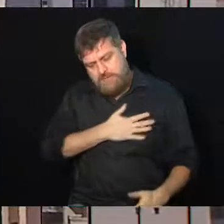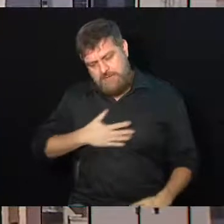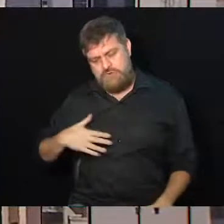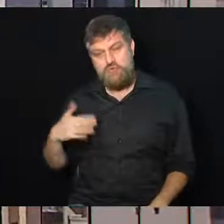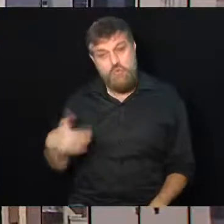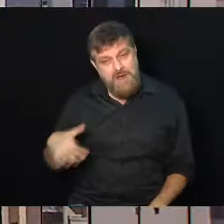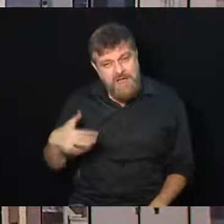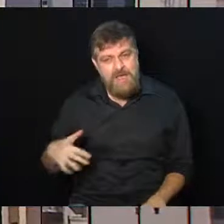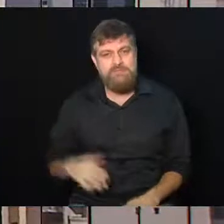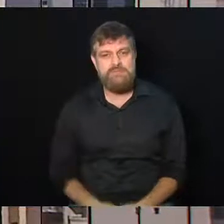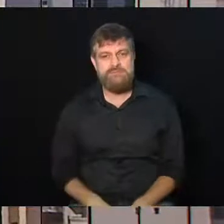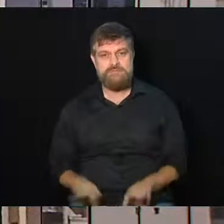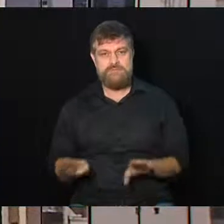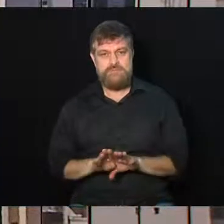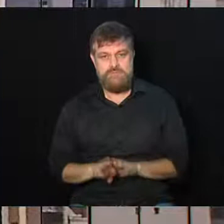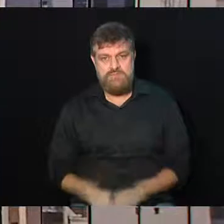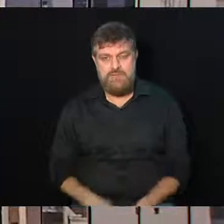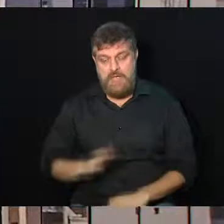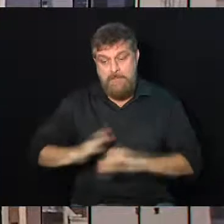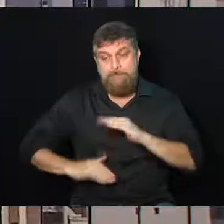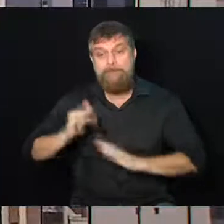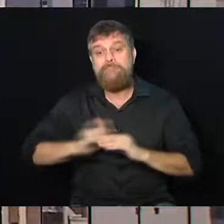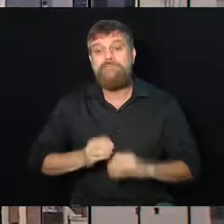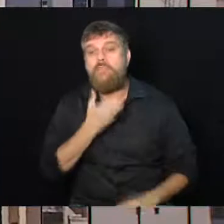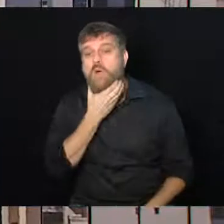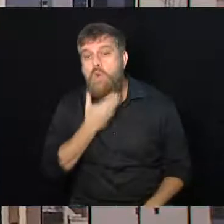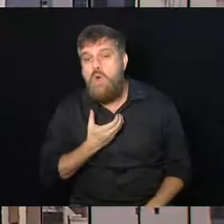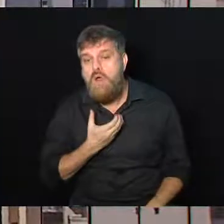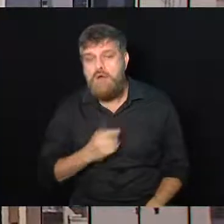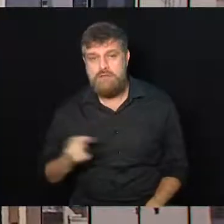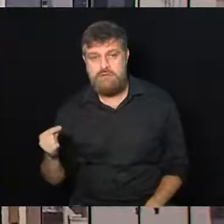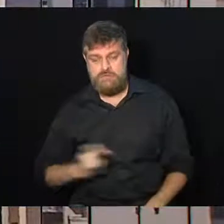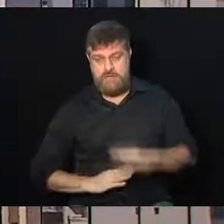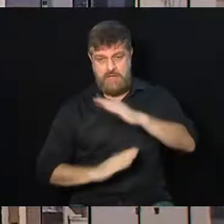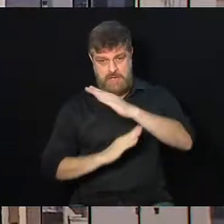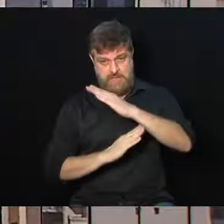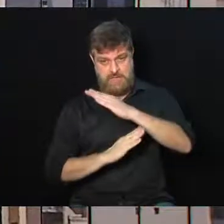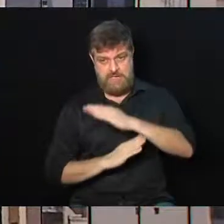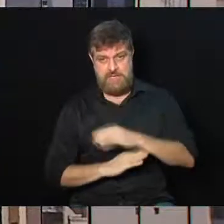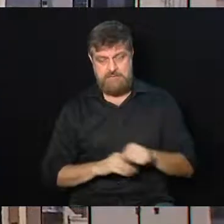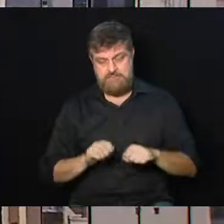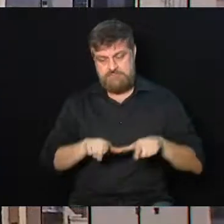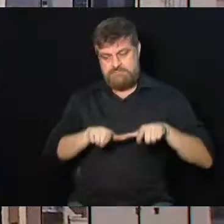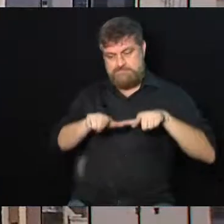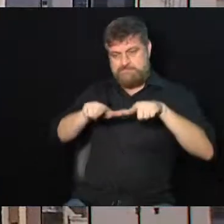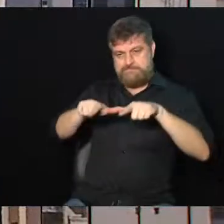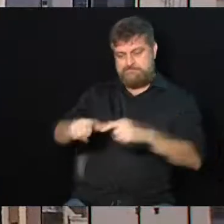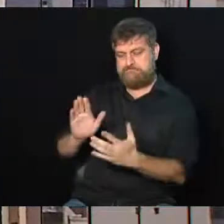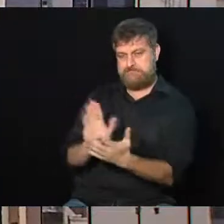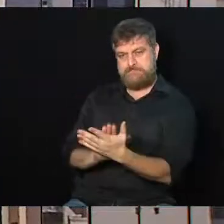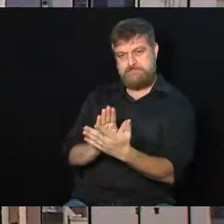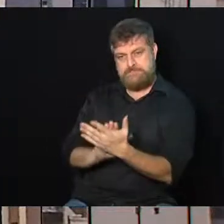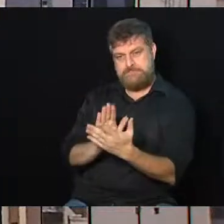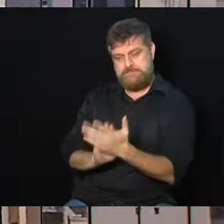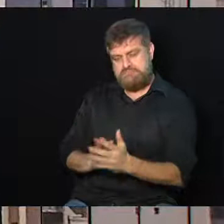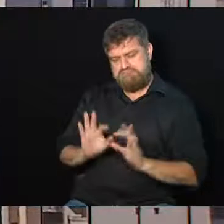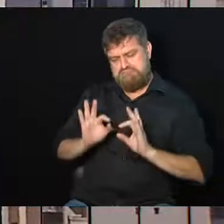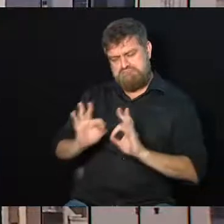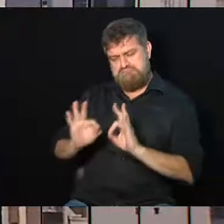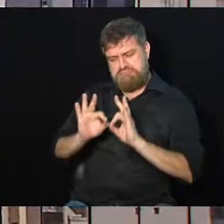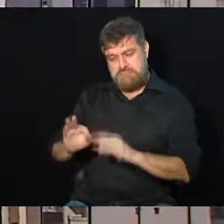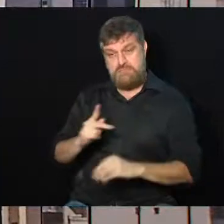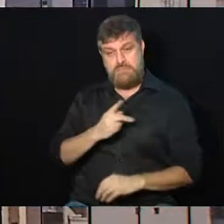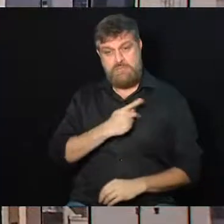Por iniciativa do vereador Carmo Luiz, a Câmara Municipal de Campinas entregou o diploma de mérito digno de honra a